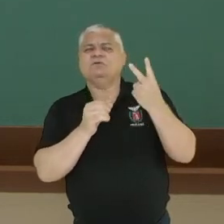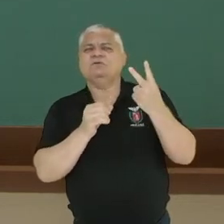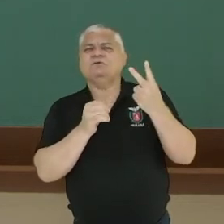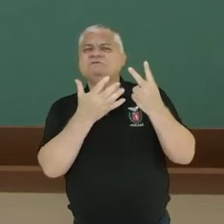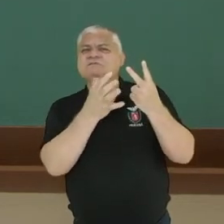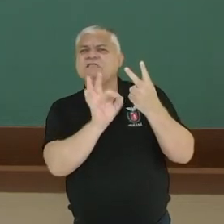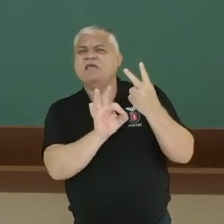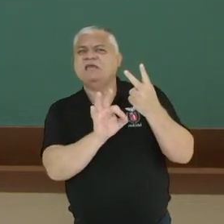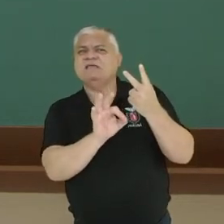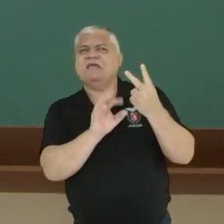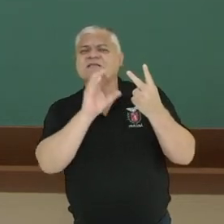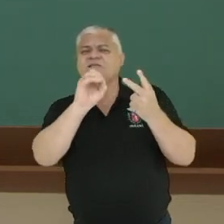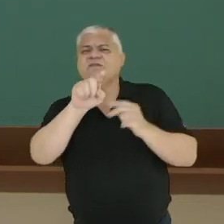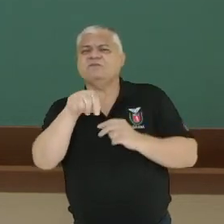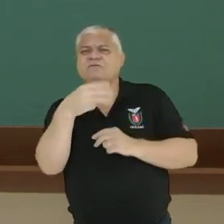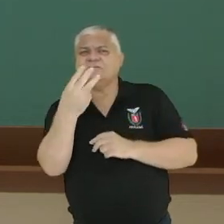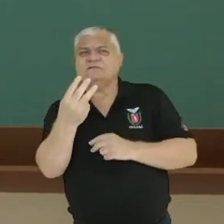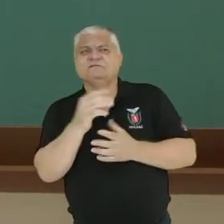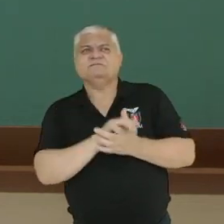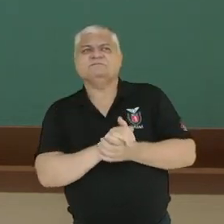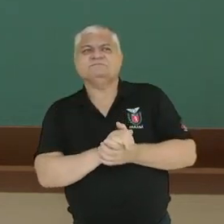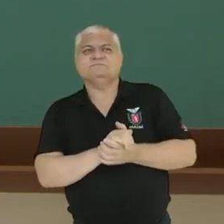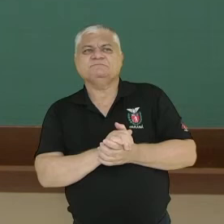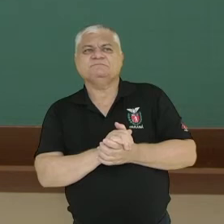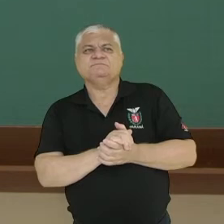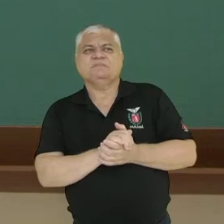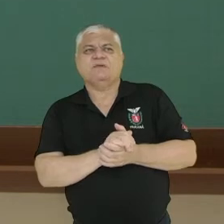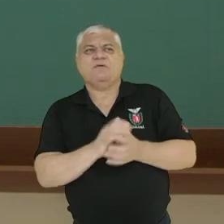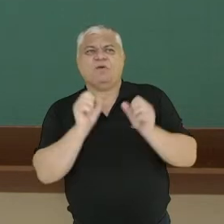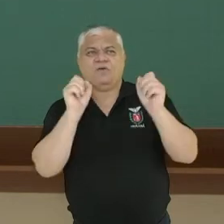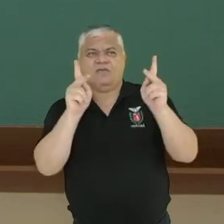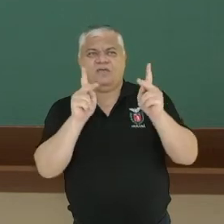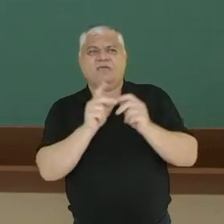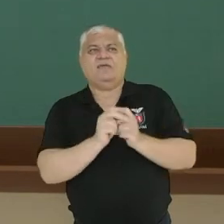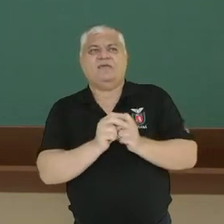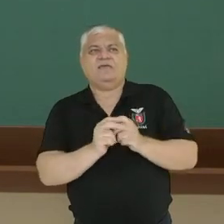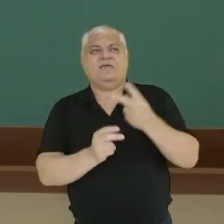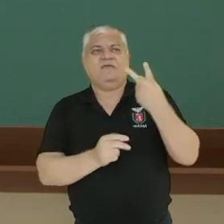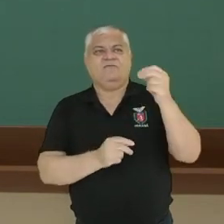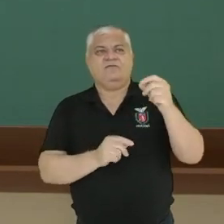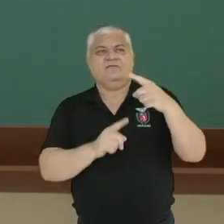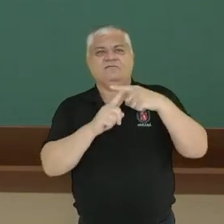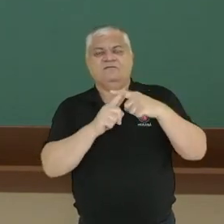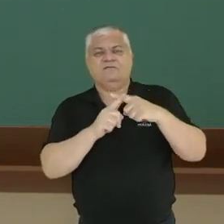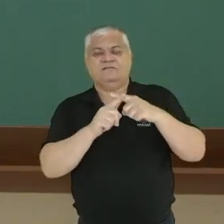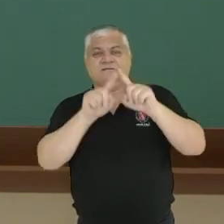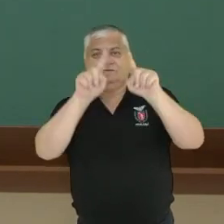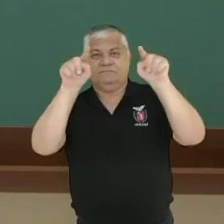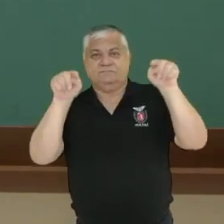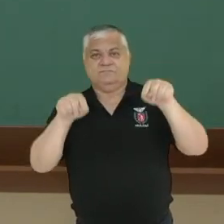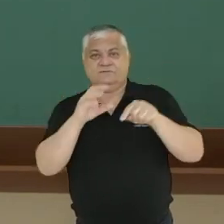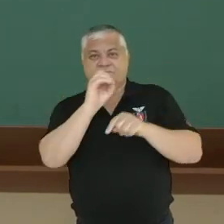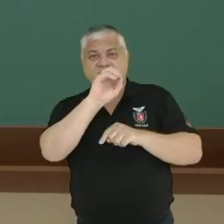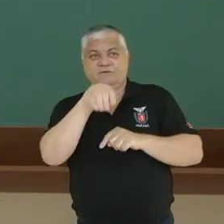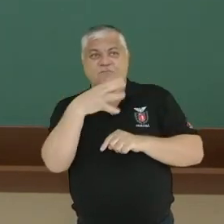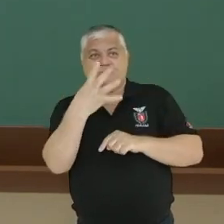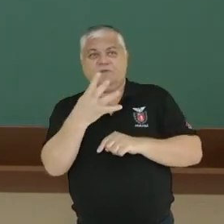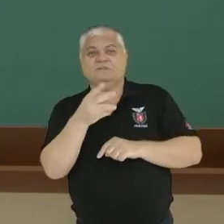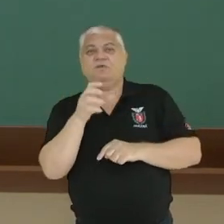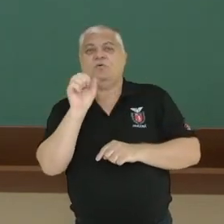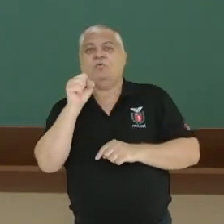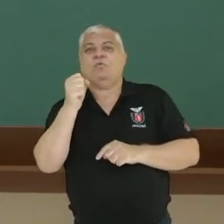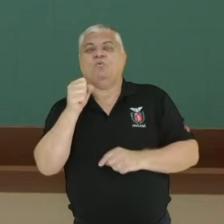para a gente que é 0,3. Realizamos esse cálculo, que está aqui, aplicamos a multiplicação e